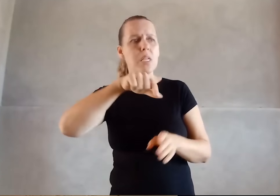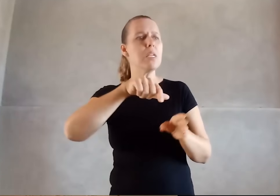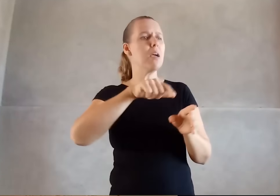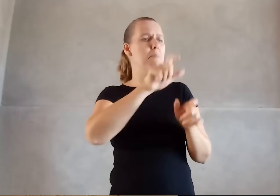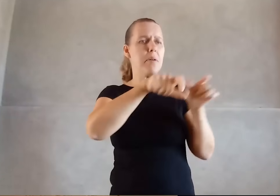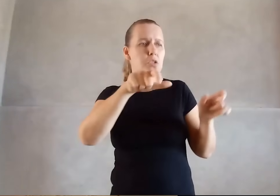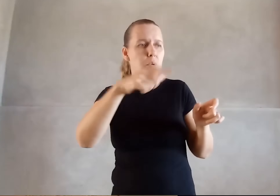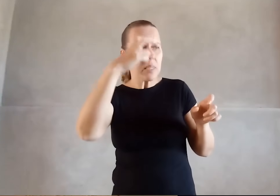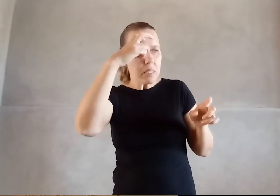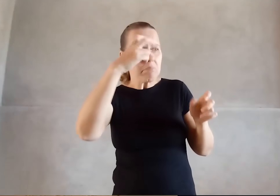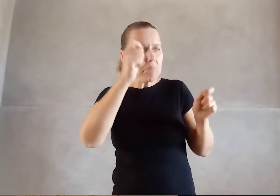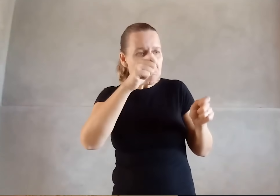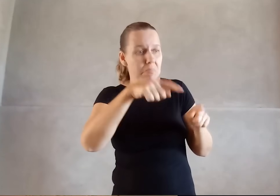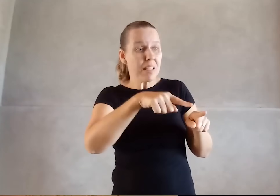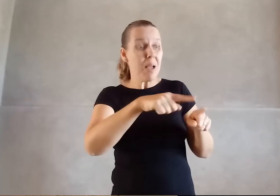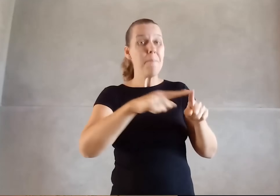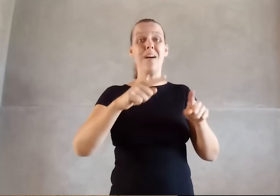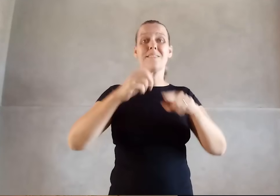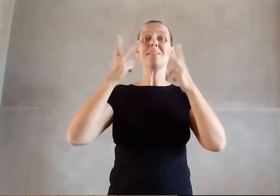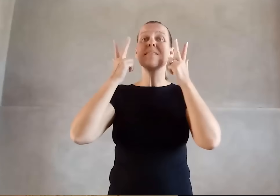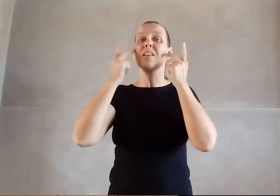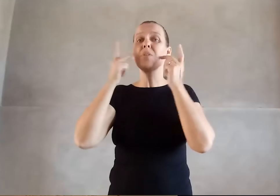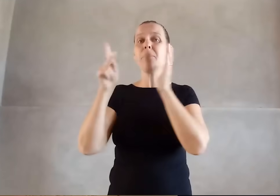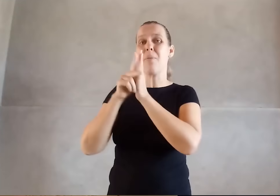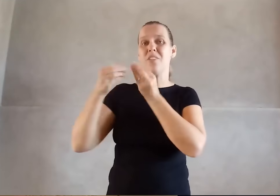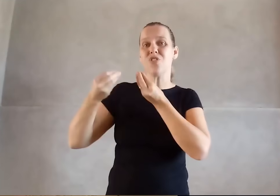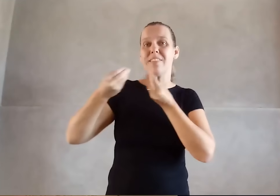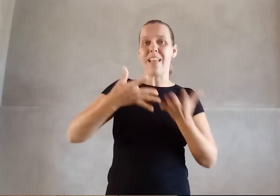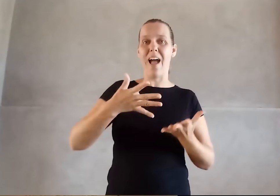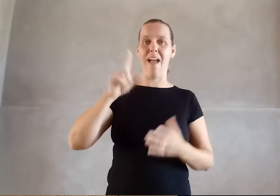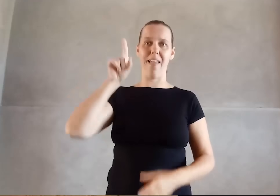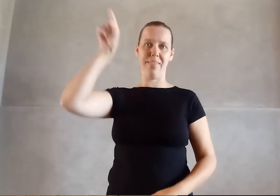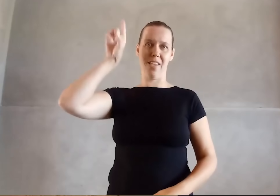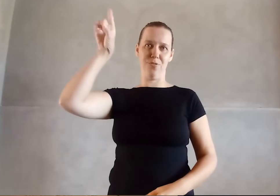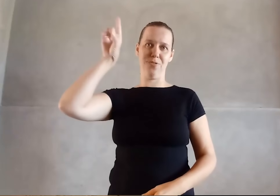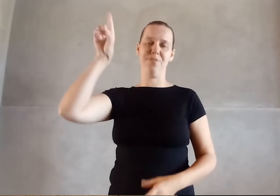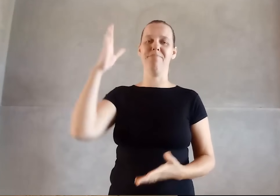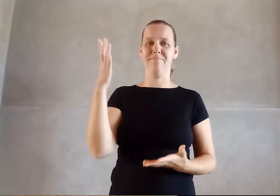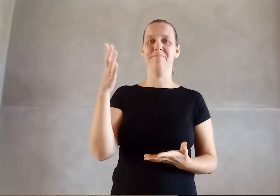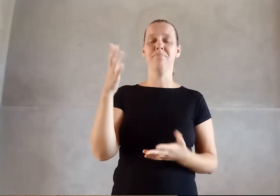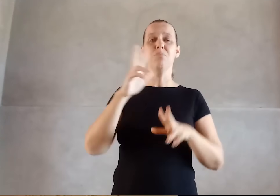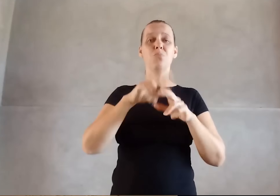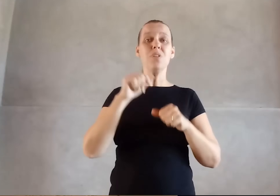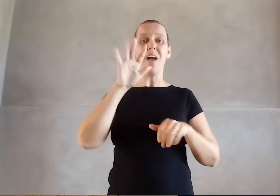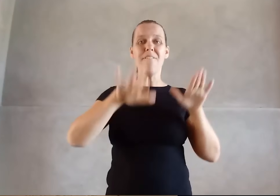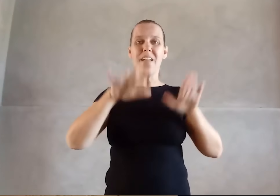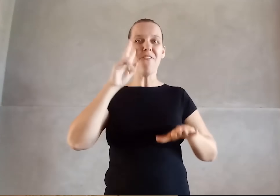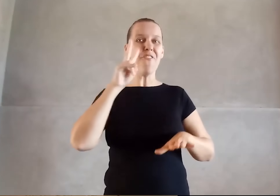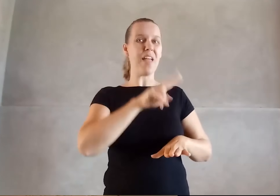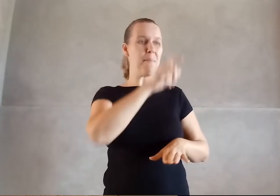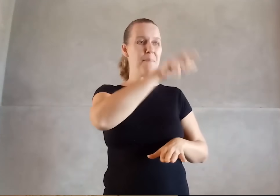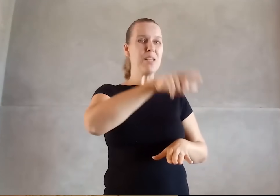pedir conhecimento, você pode pedir sabedoria a pessoas que nós consideramos sábios, mas a natureza de